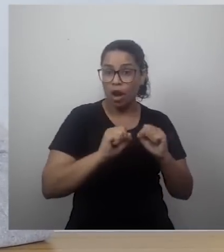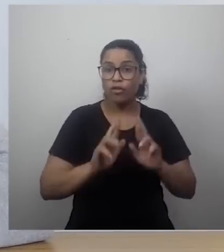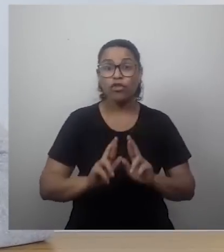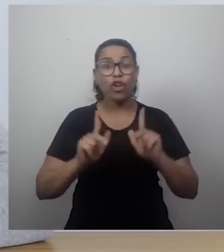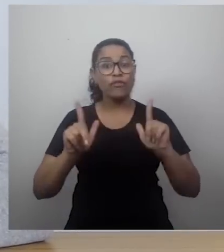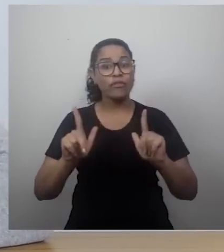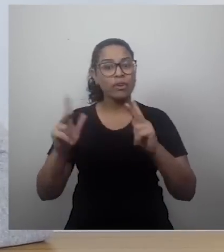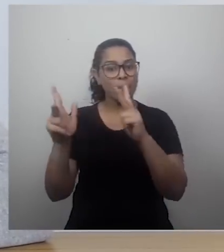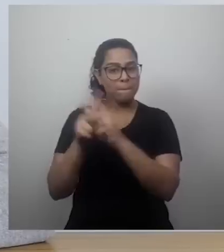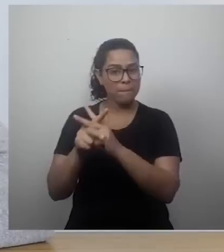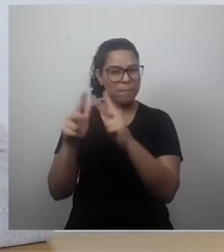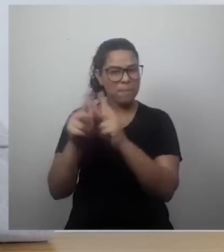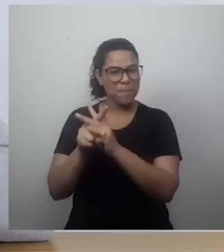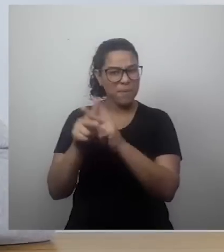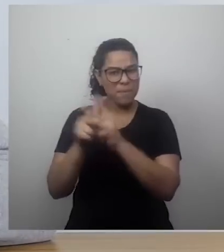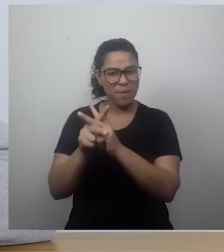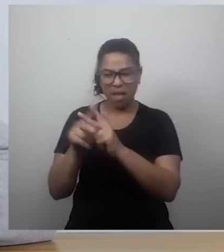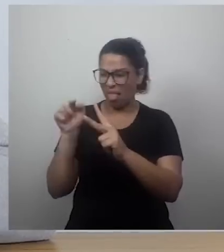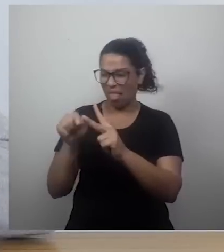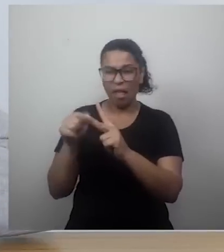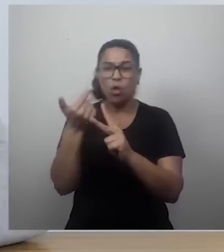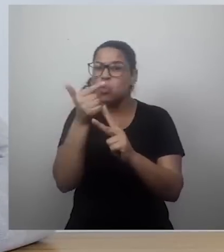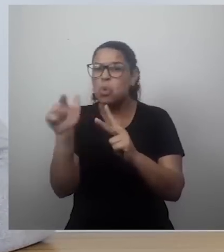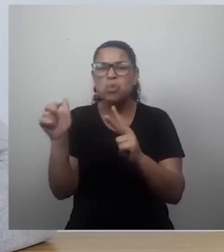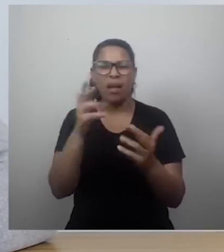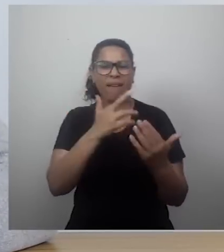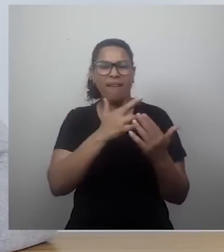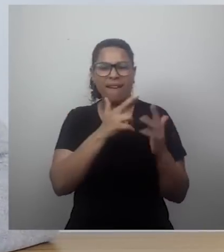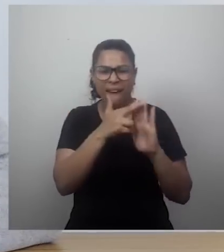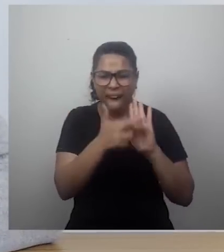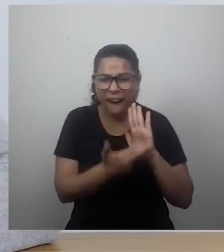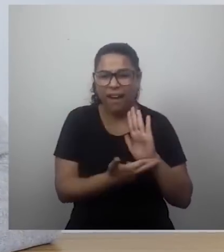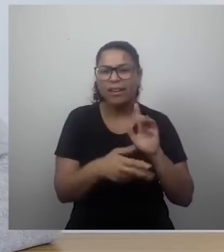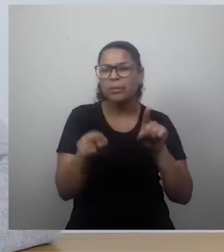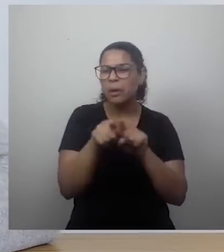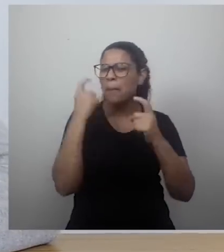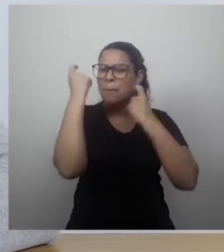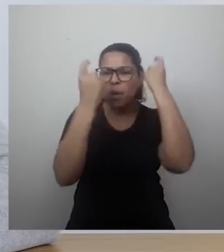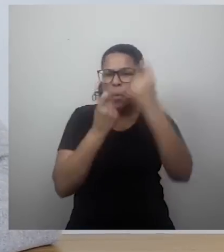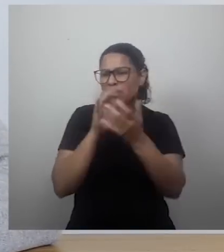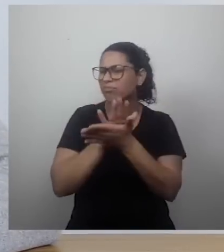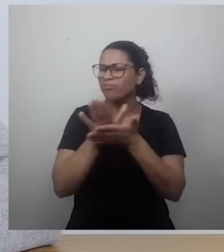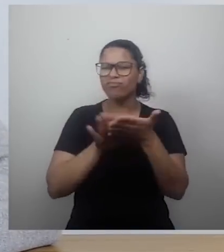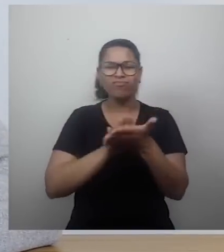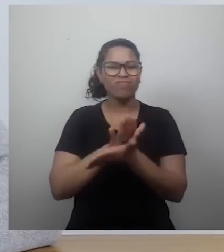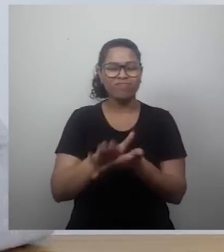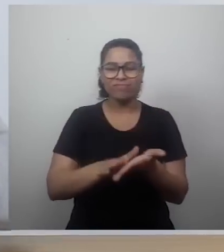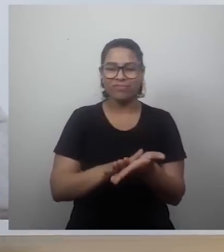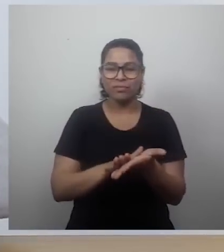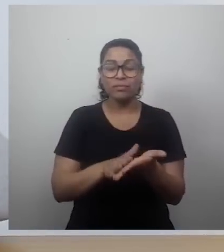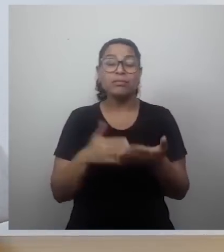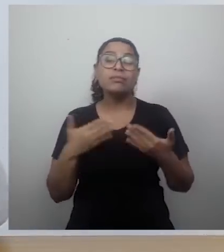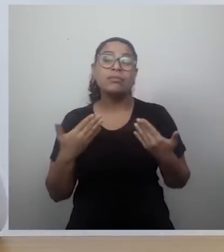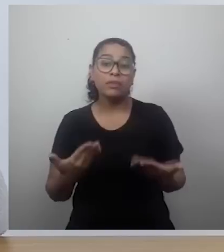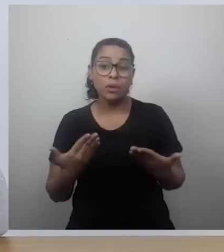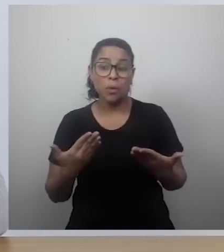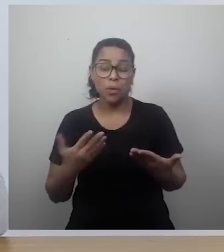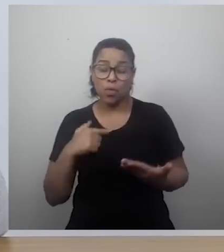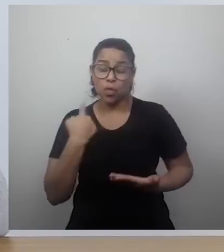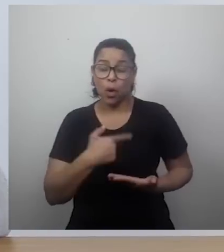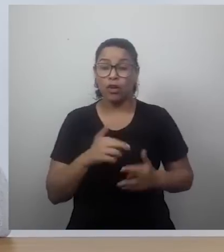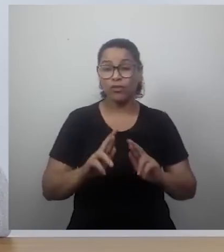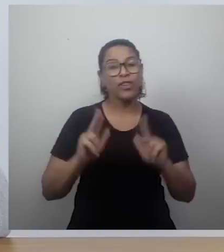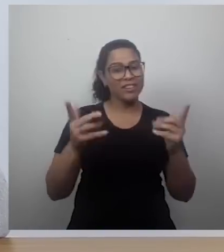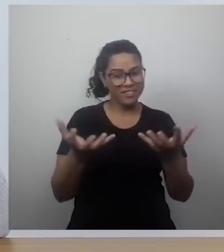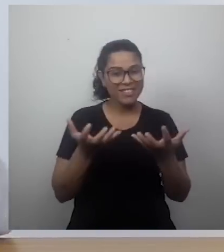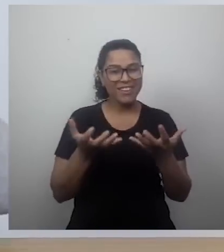bem diferente de brigar. Quando se briga, não existem regras e nenhuma preocupação com a outra pessoa. E não é isso que queremos aqui,